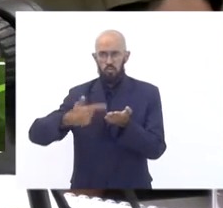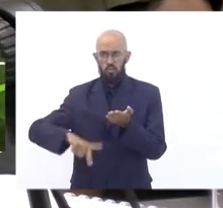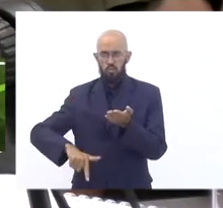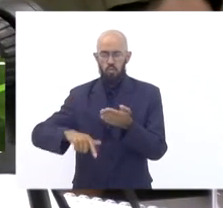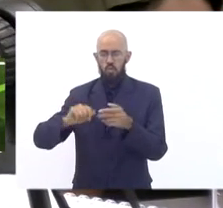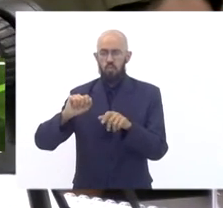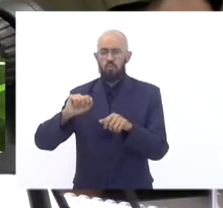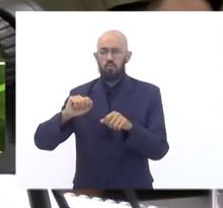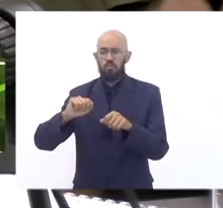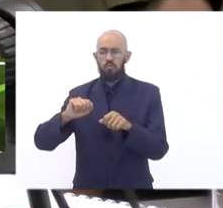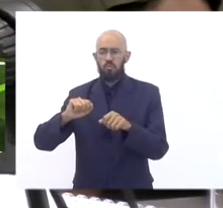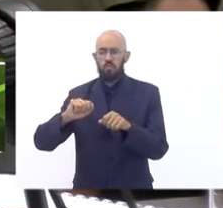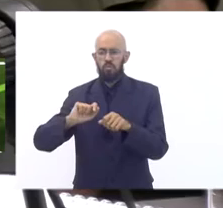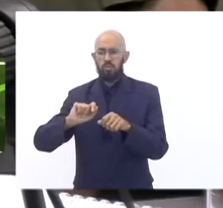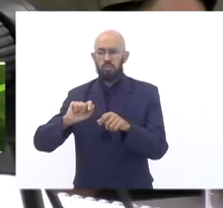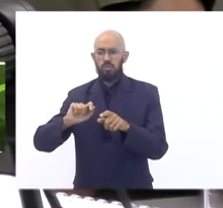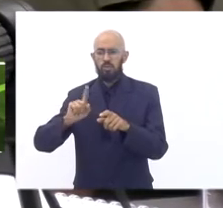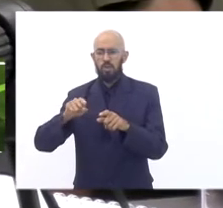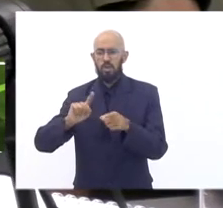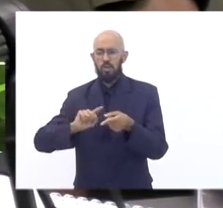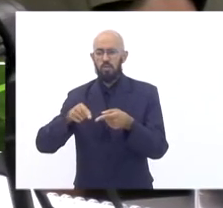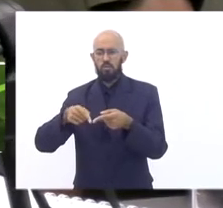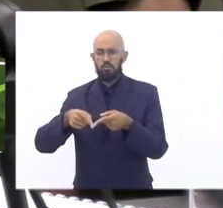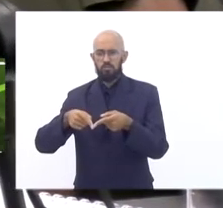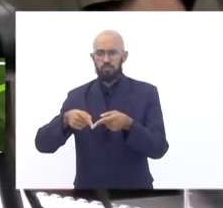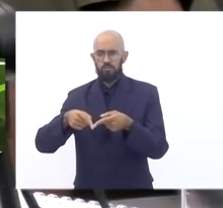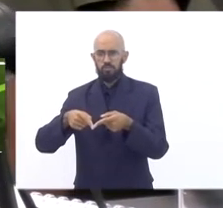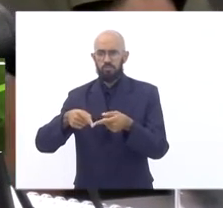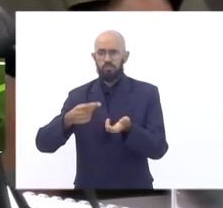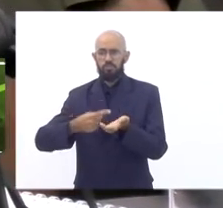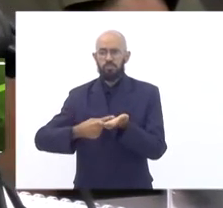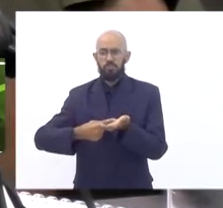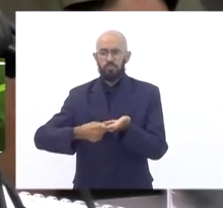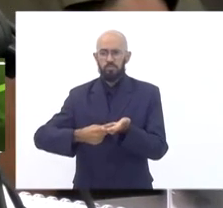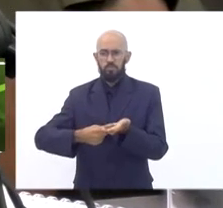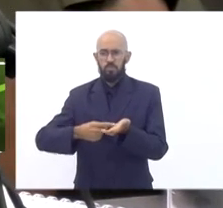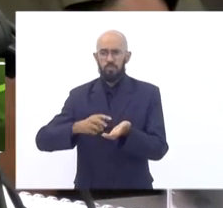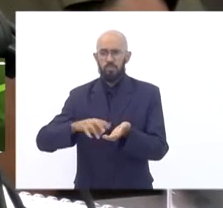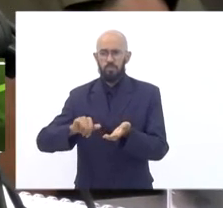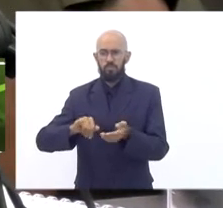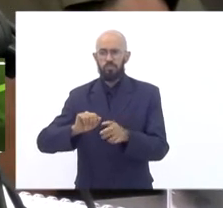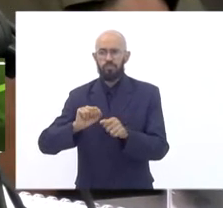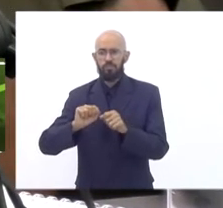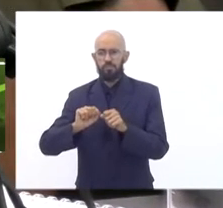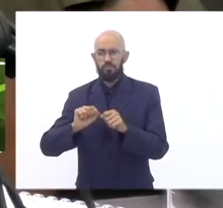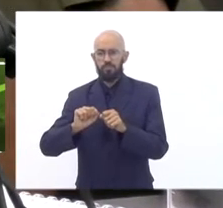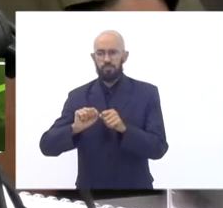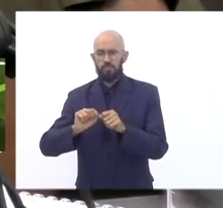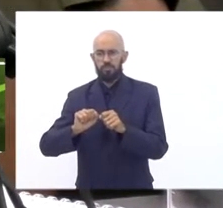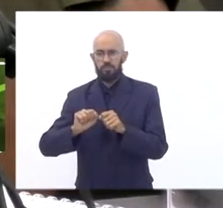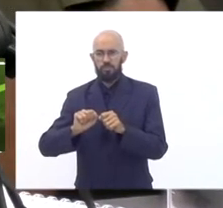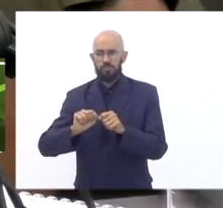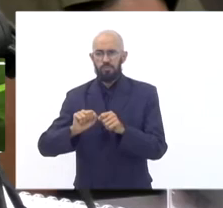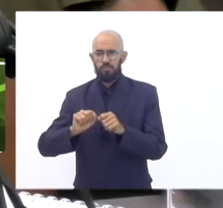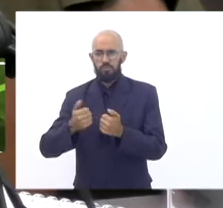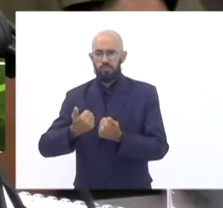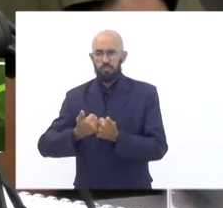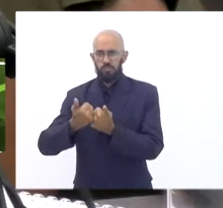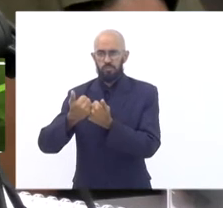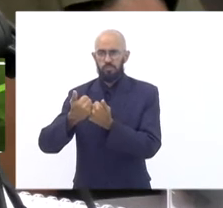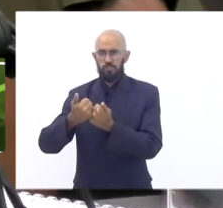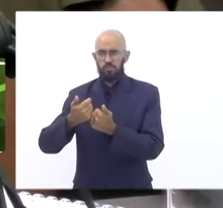objetos de renegociação que vai se estar amparado pelo